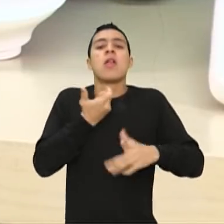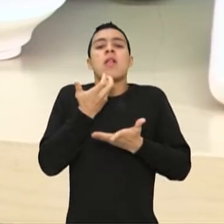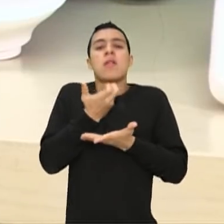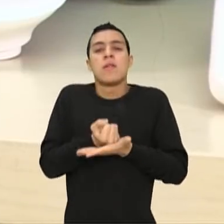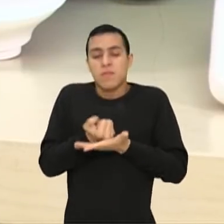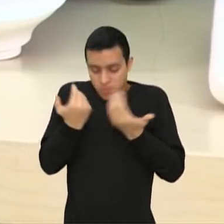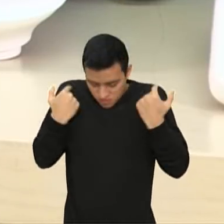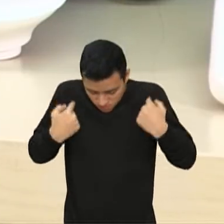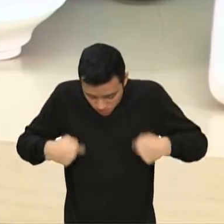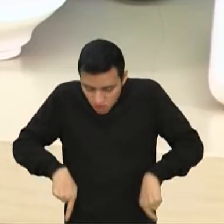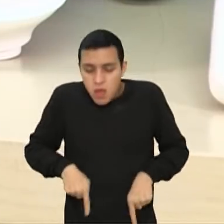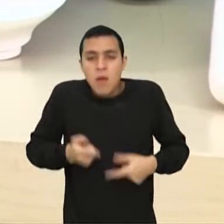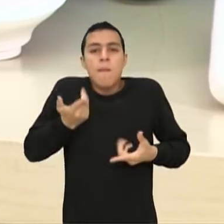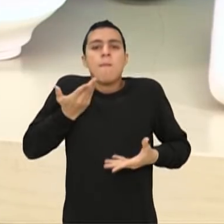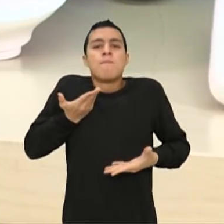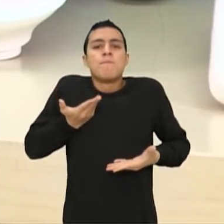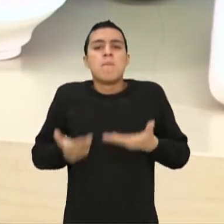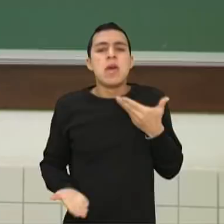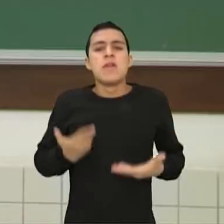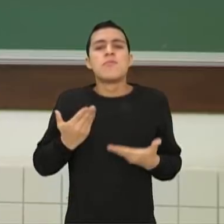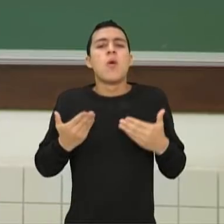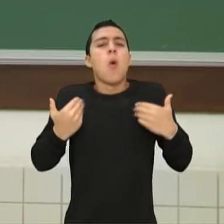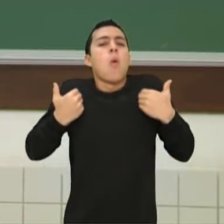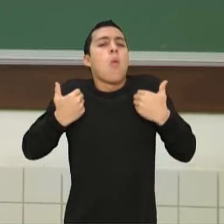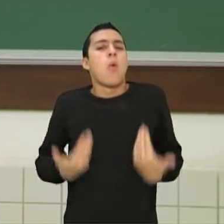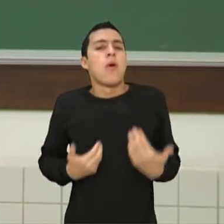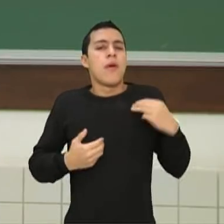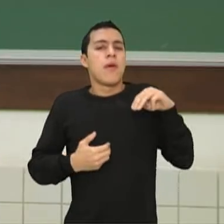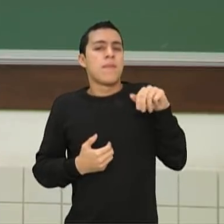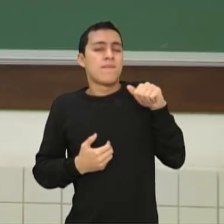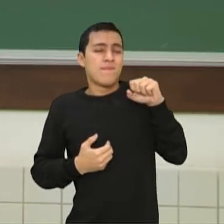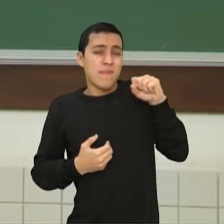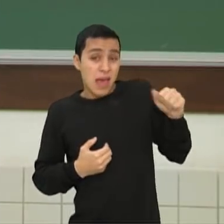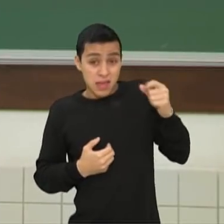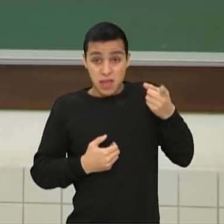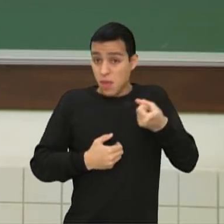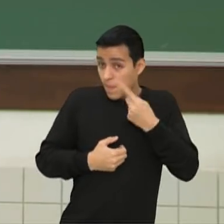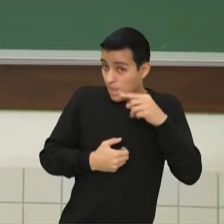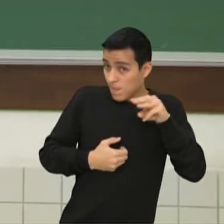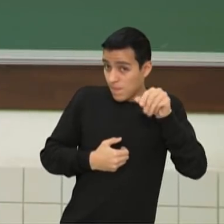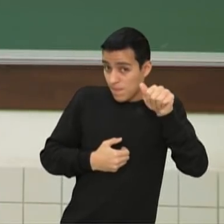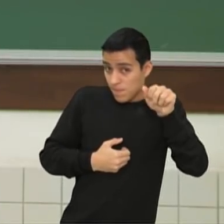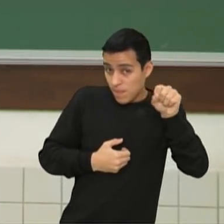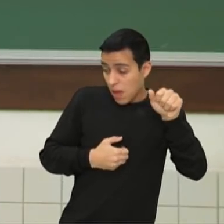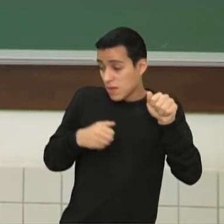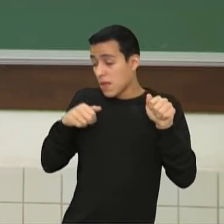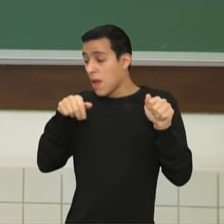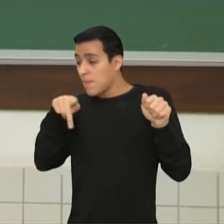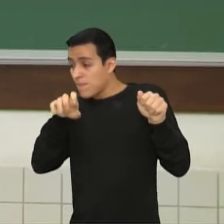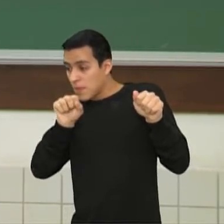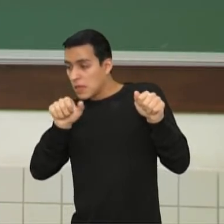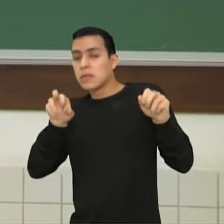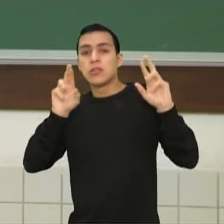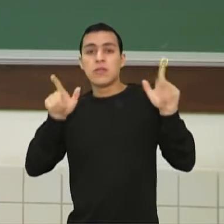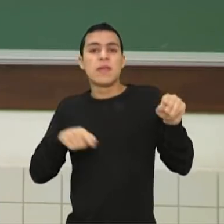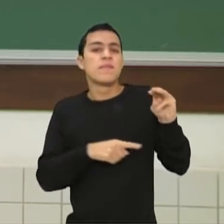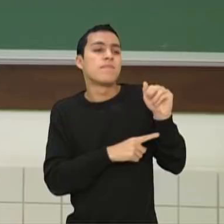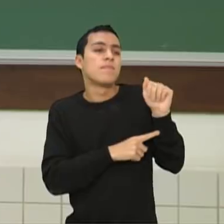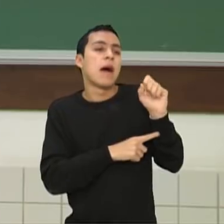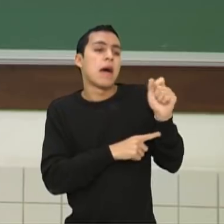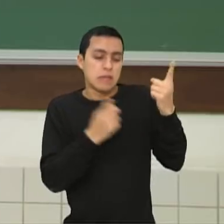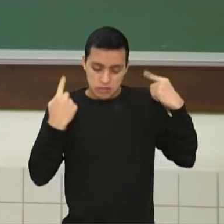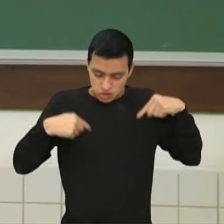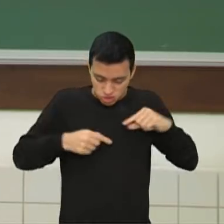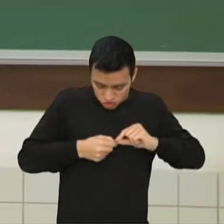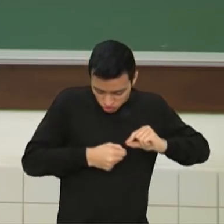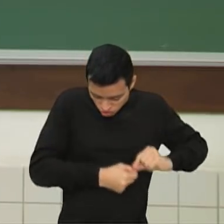seu peso, né? Quanto de massa você tem. Não confunda massa com peso. Massa é a nossa